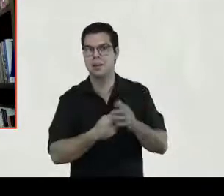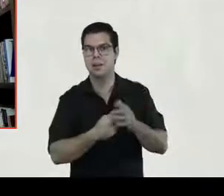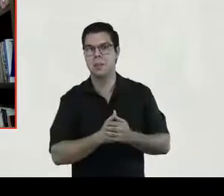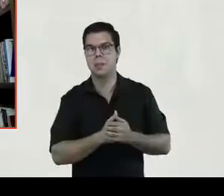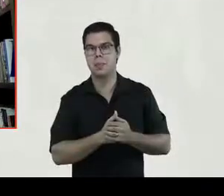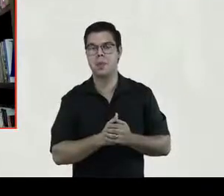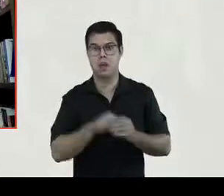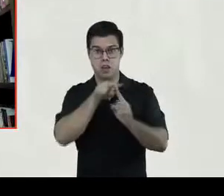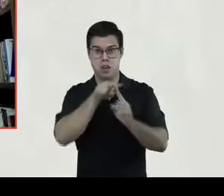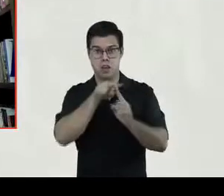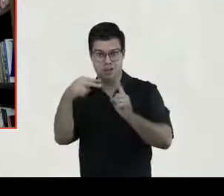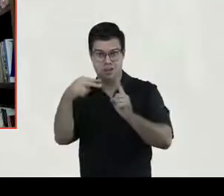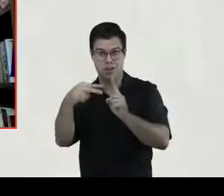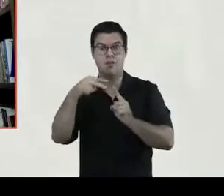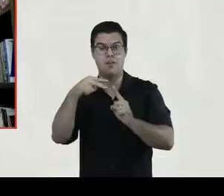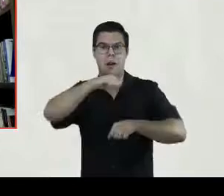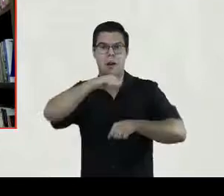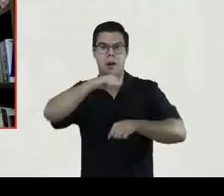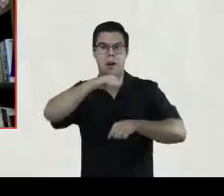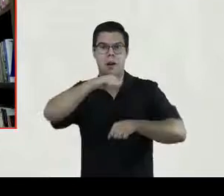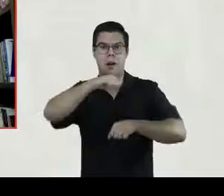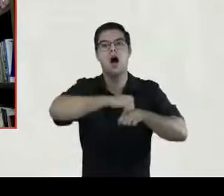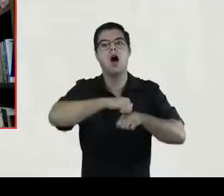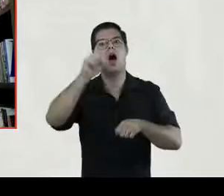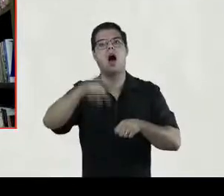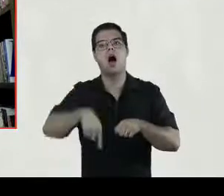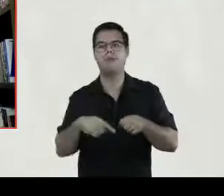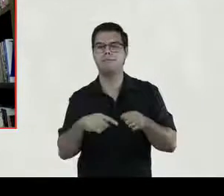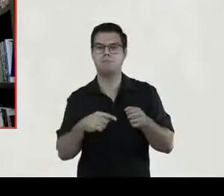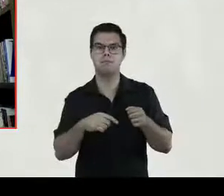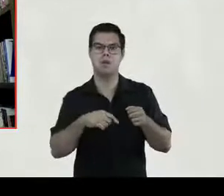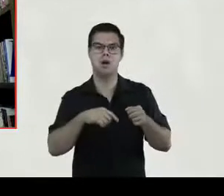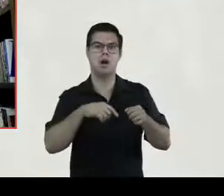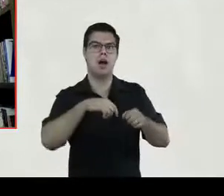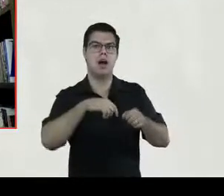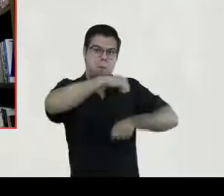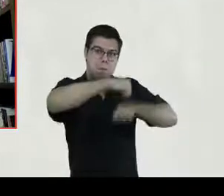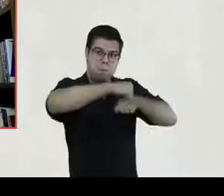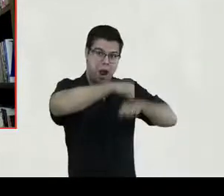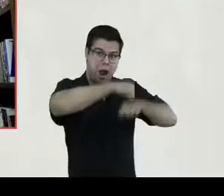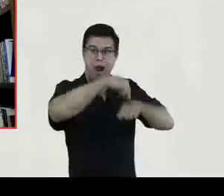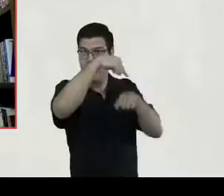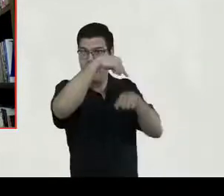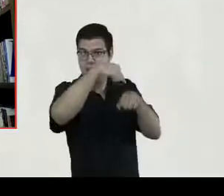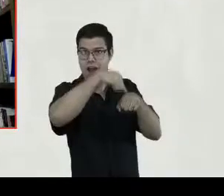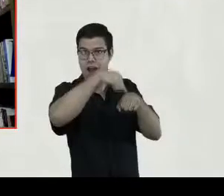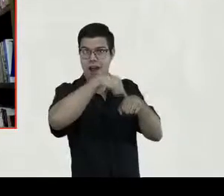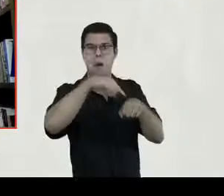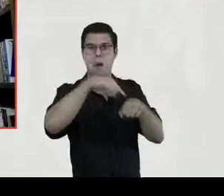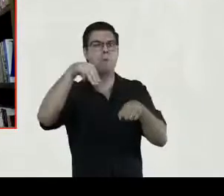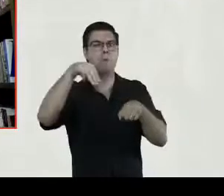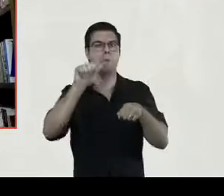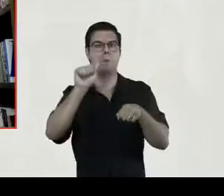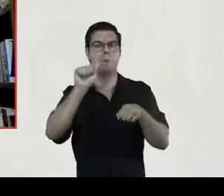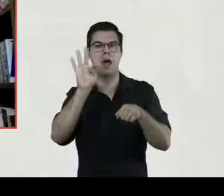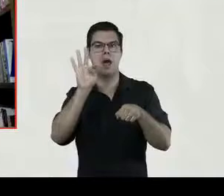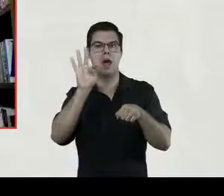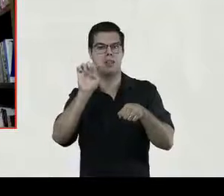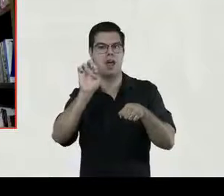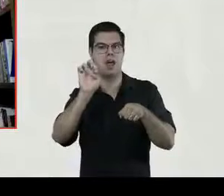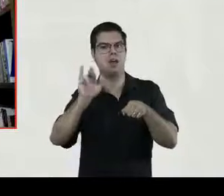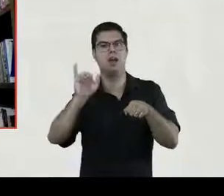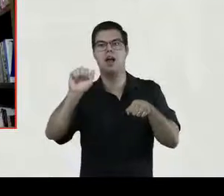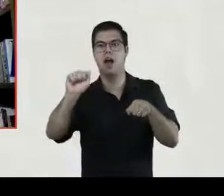da perspectiva material, de que mais do que uma propriedade, né, a matéria ou o material,